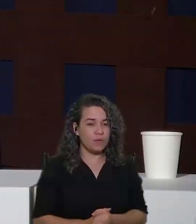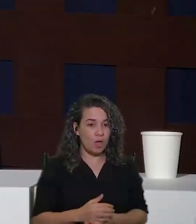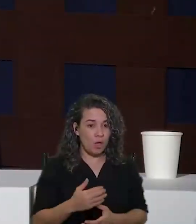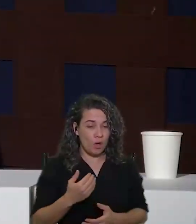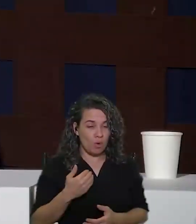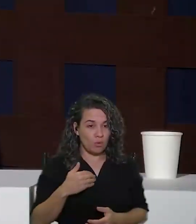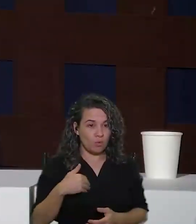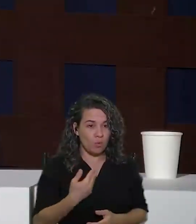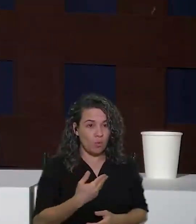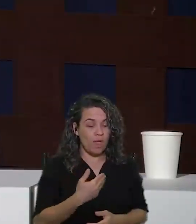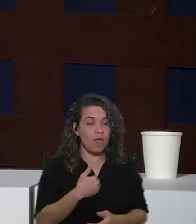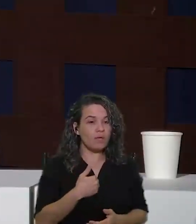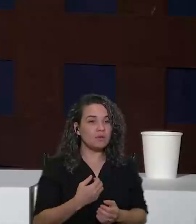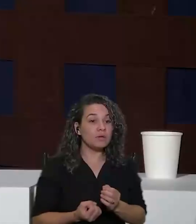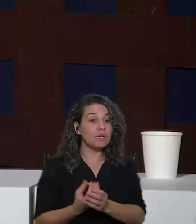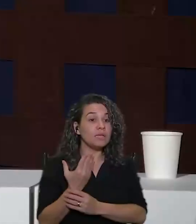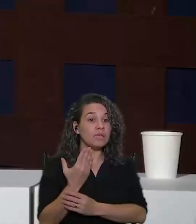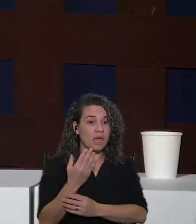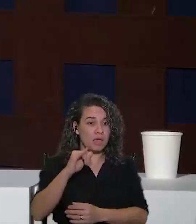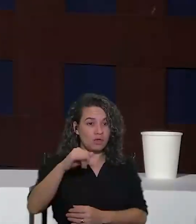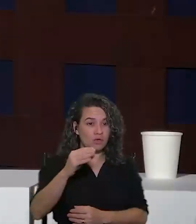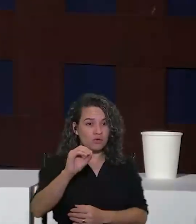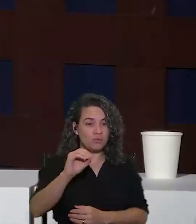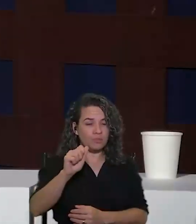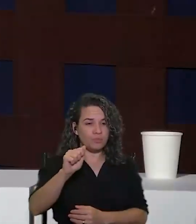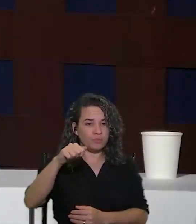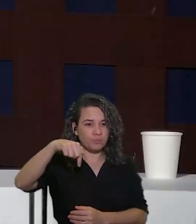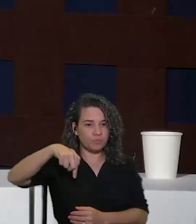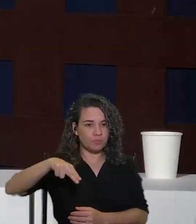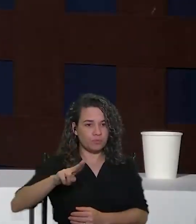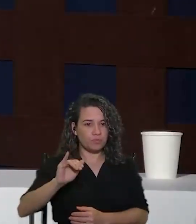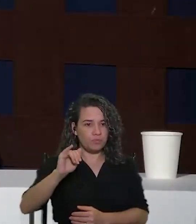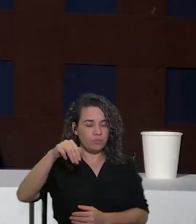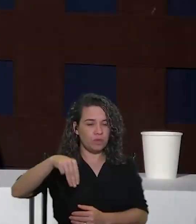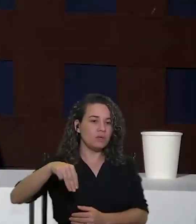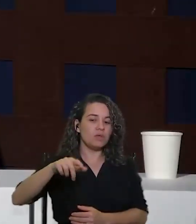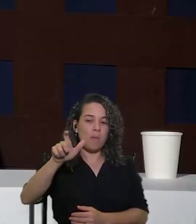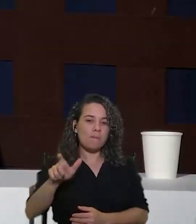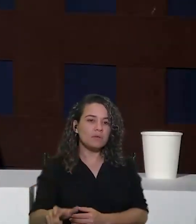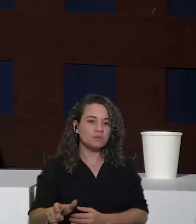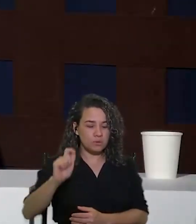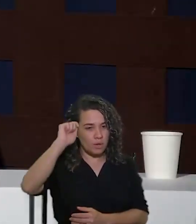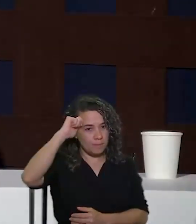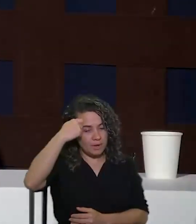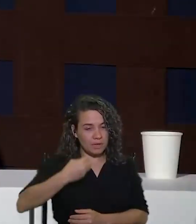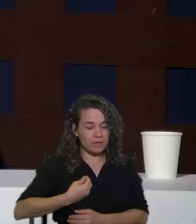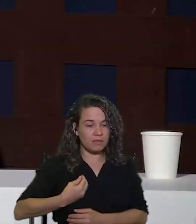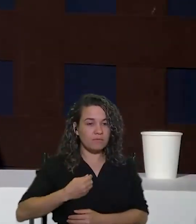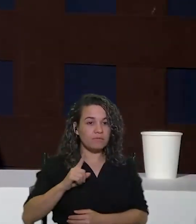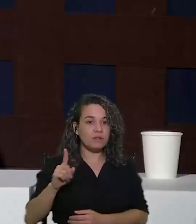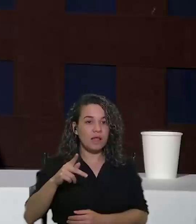personagem preto, que mora em Alvorada, região metropolitana de Porto Alegre, que escuta